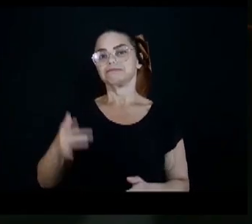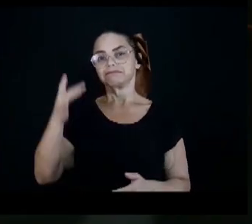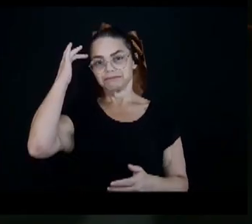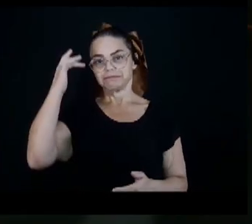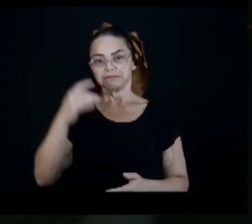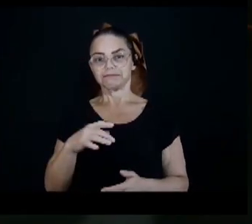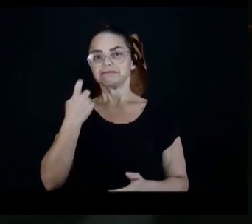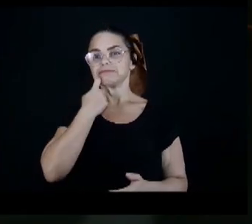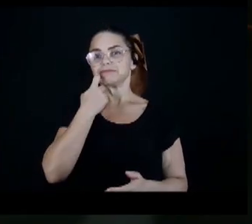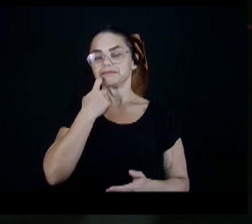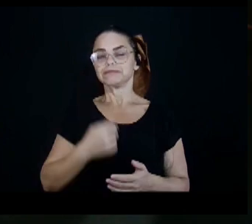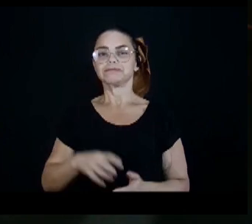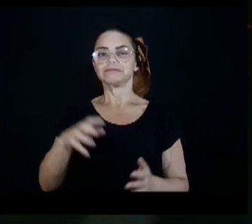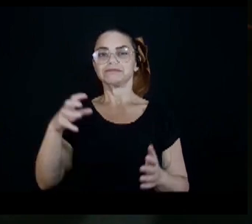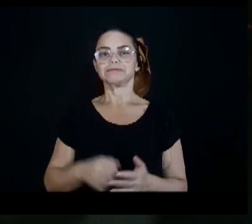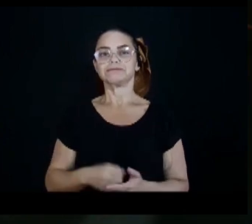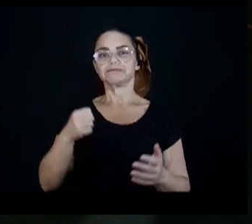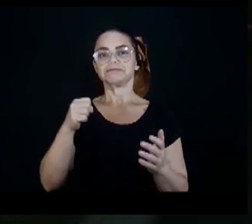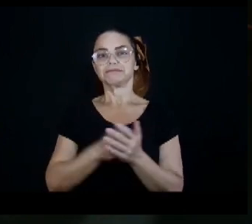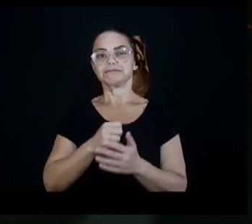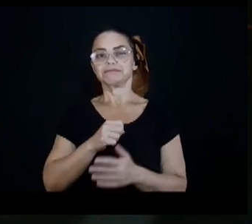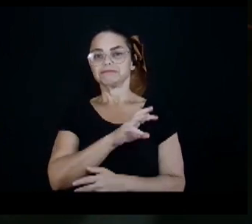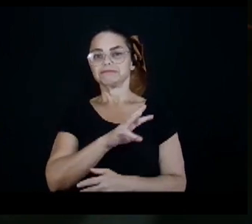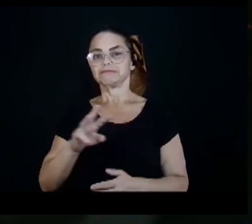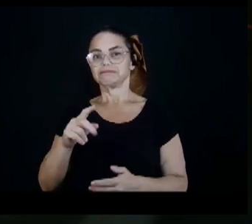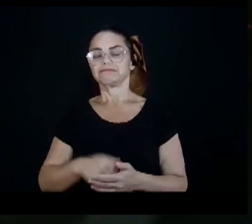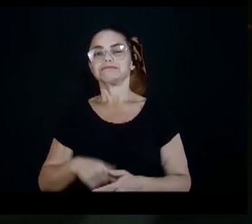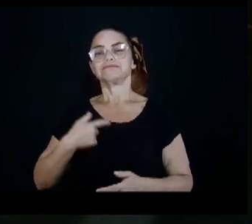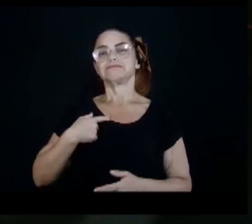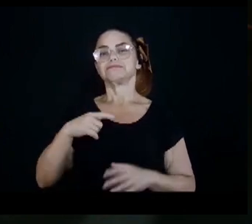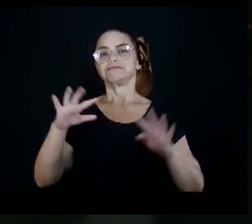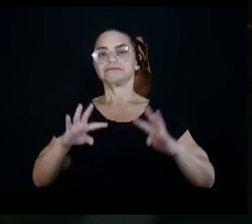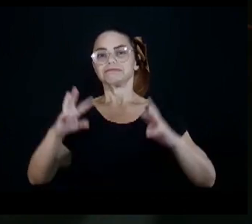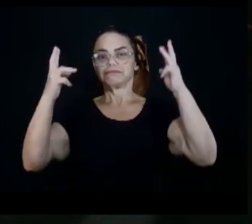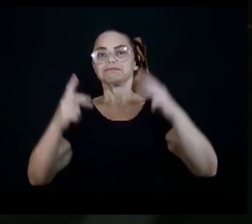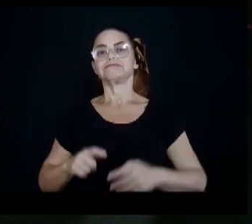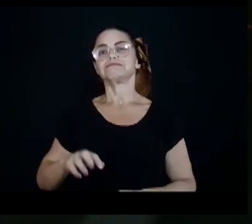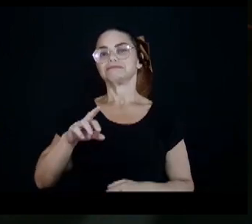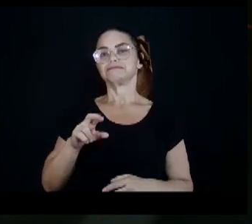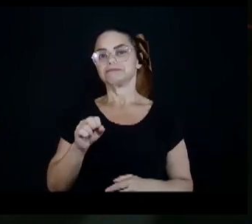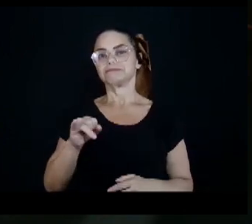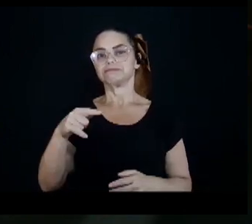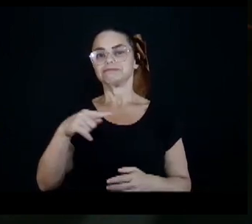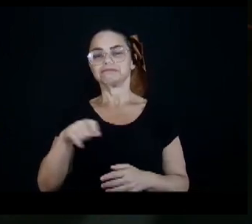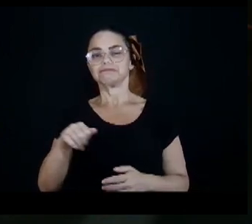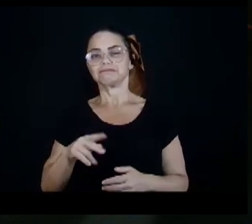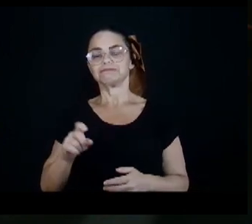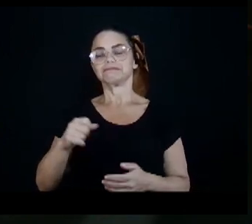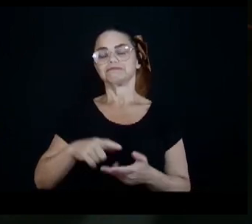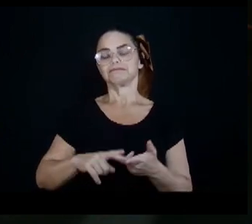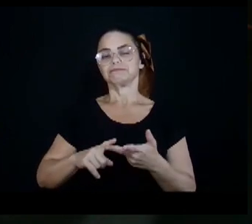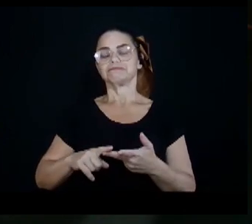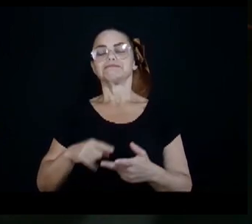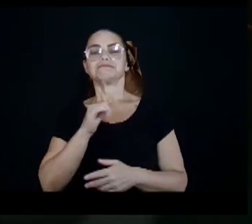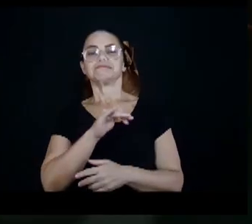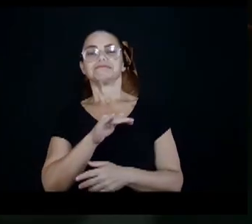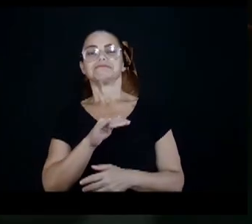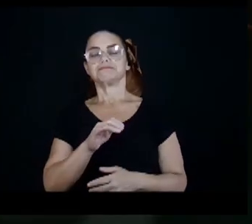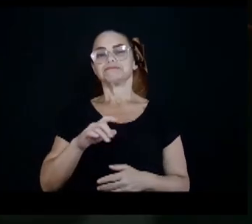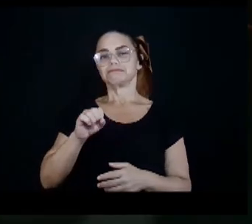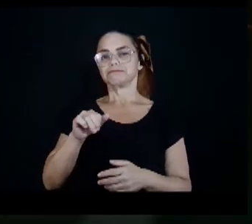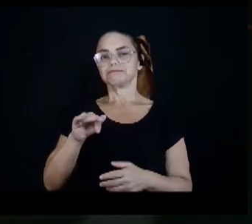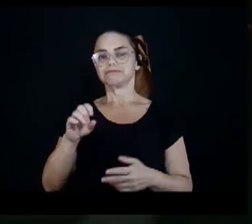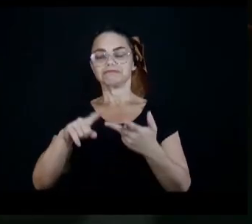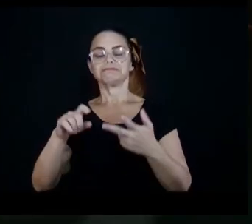Festival Raízes, que celebra os 29 anos do Parque Osiel e do bairro Monte Cristo em Campinas. A